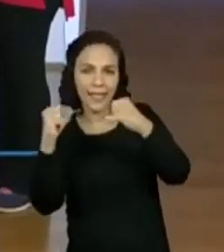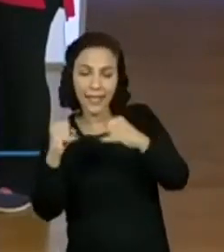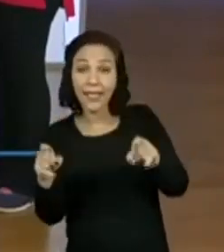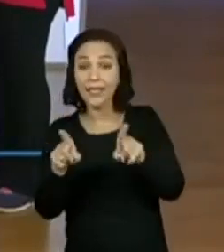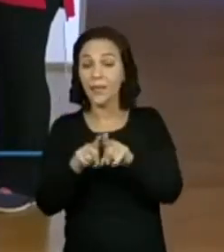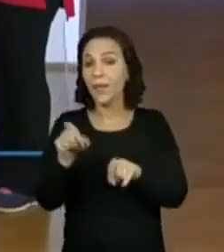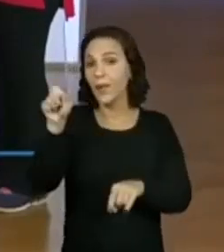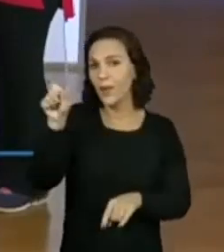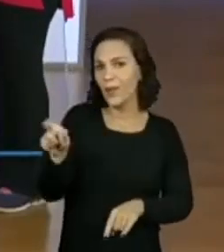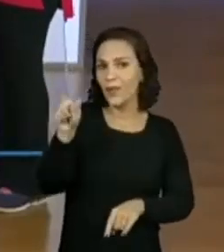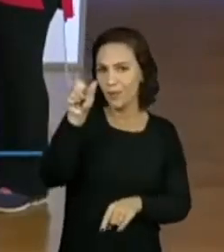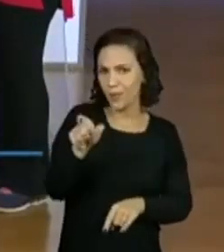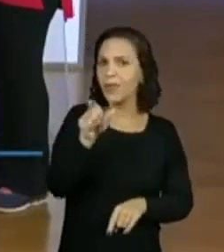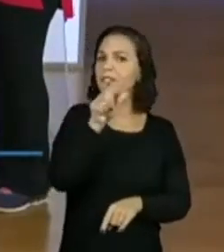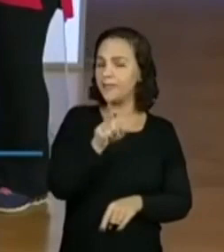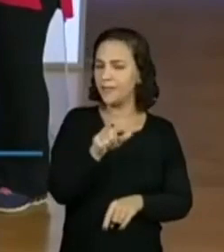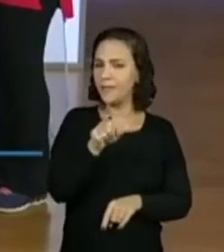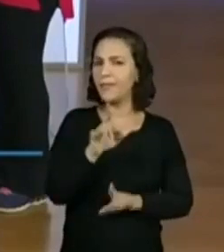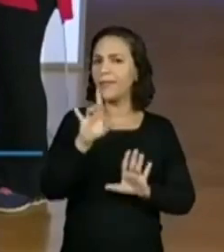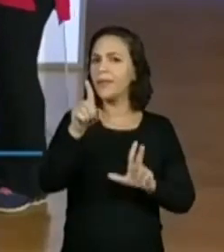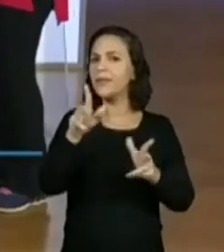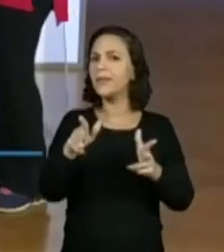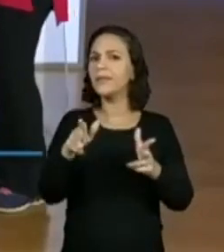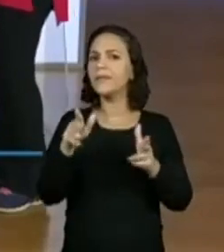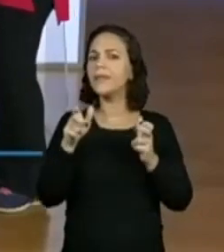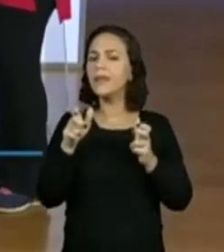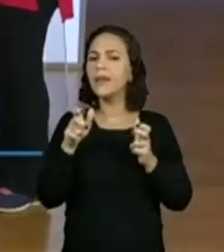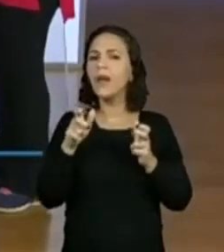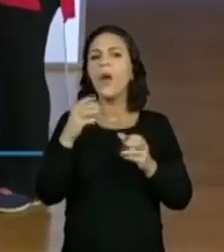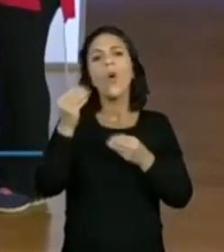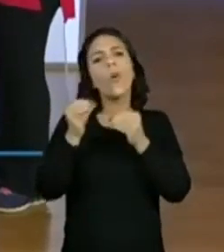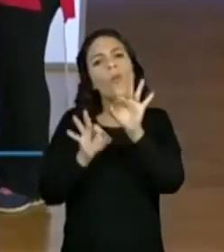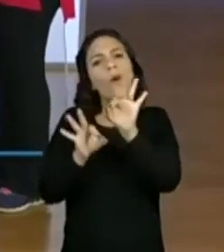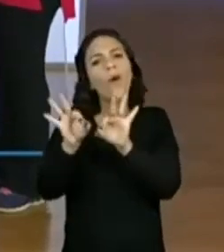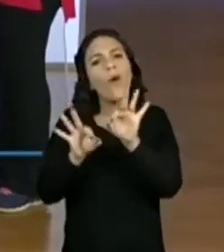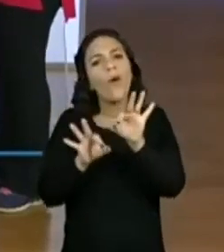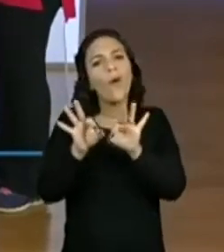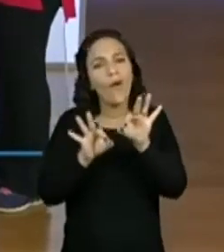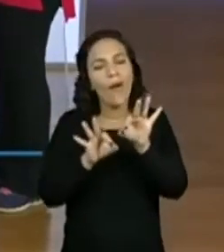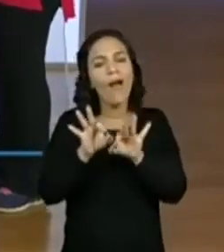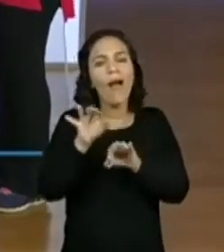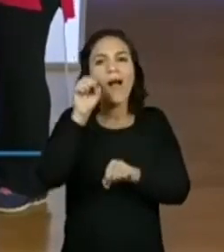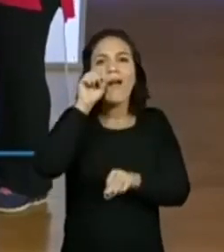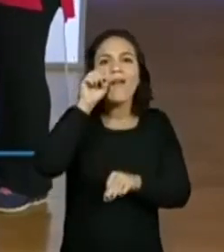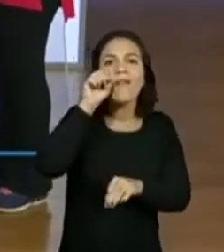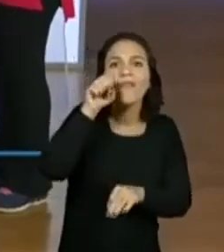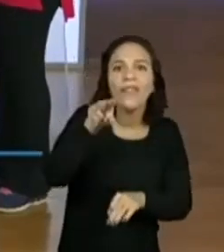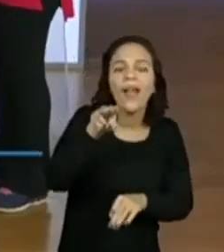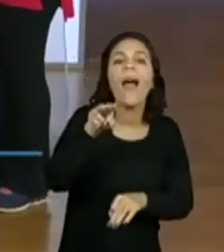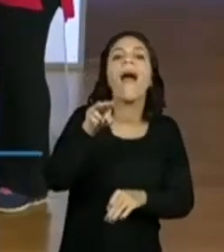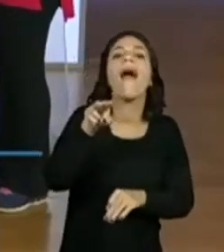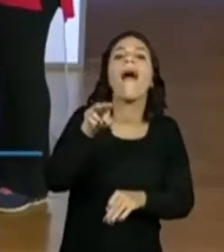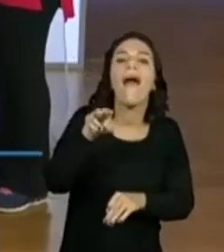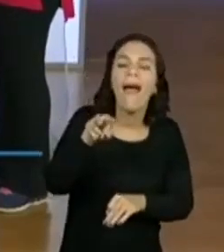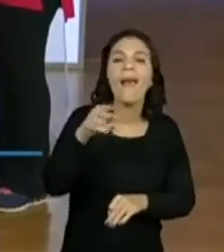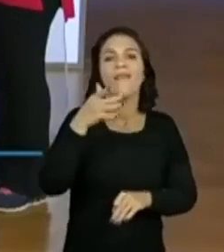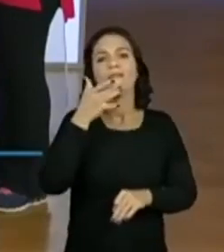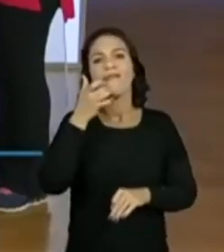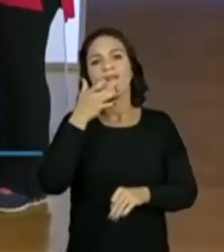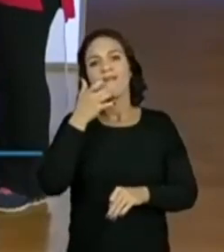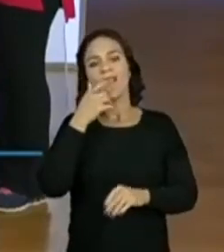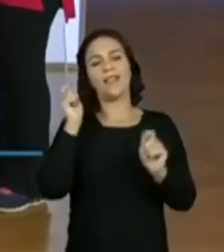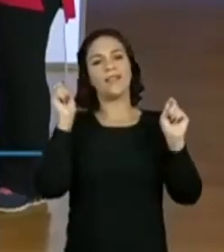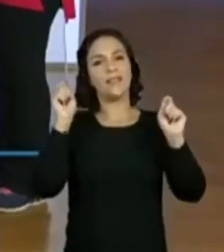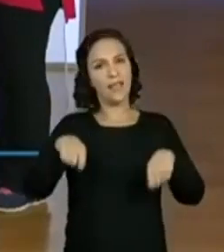que o principal que os estudantes já observaram é como os números ficam organizadinhos. E aí nós podemos observar outras